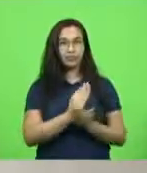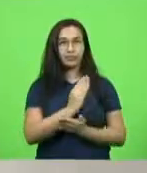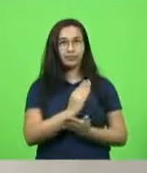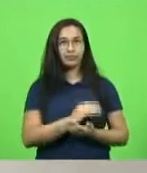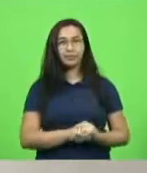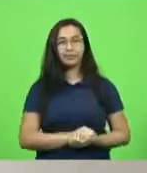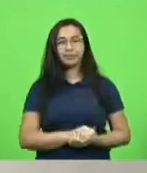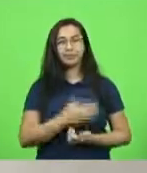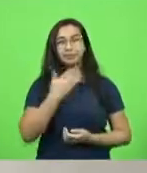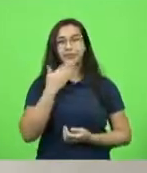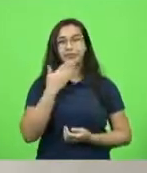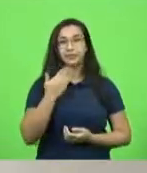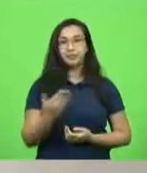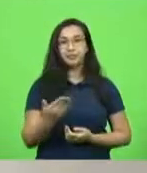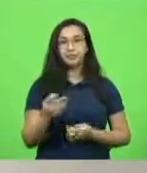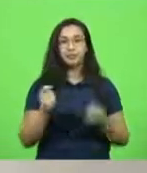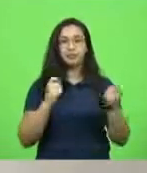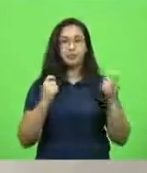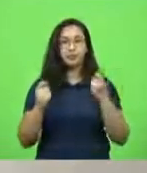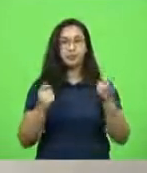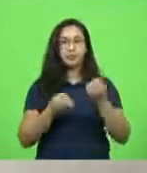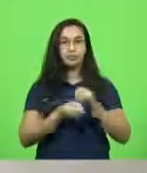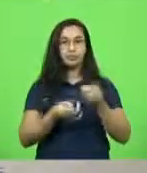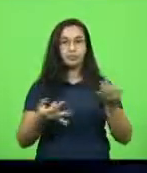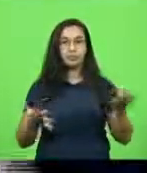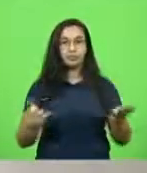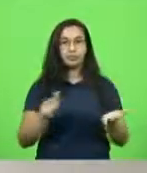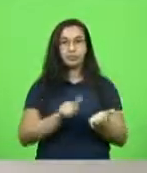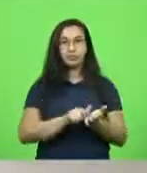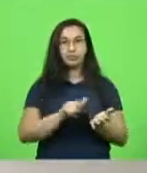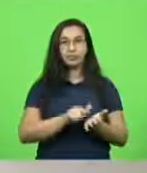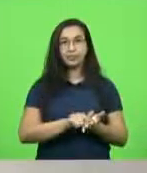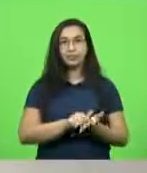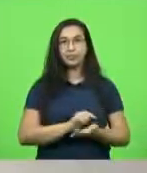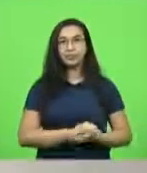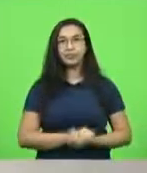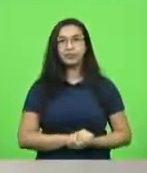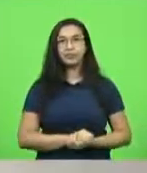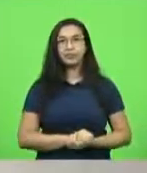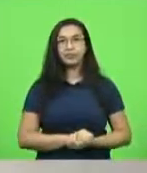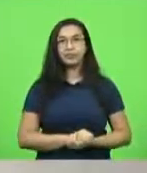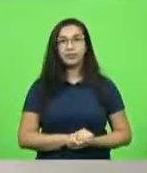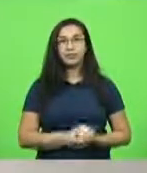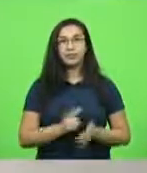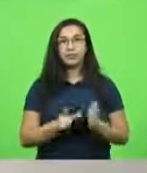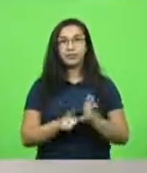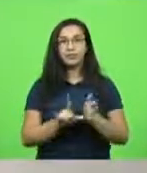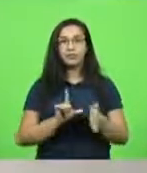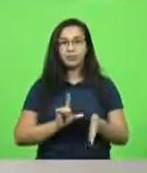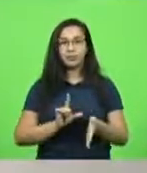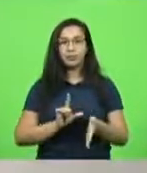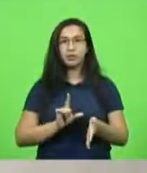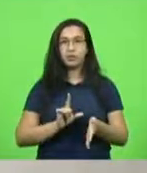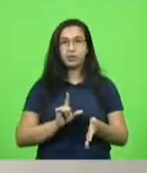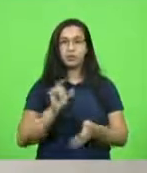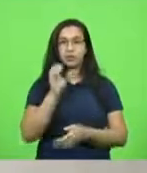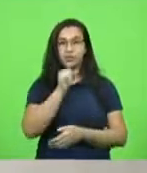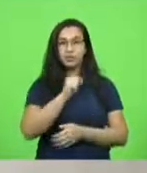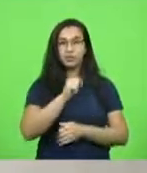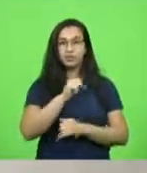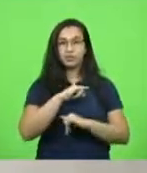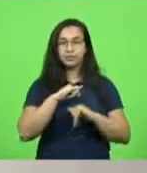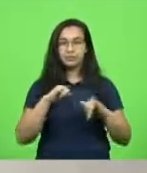Solicito a Sonia que proceda a distribuição do expediente antes de passar o horário de breves